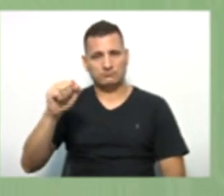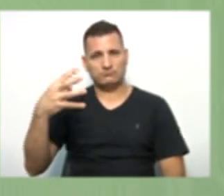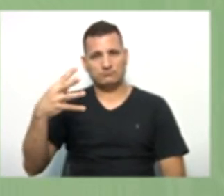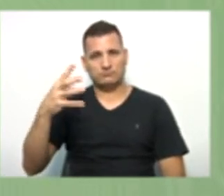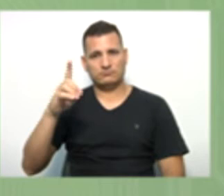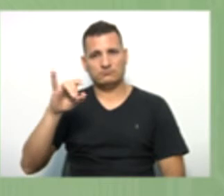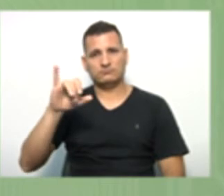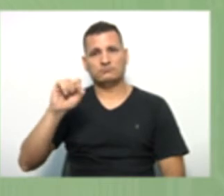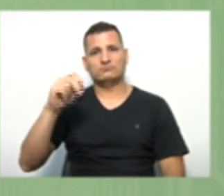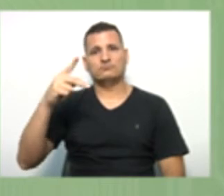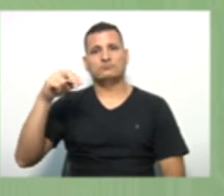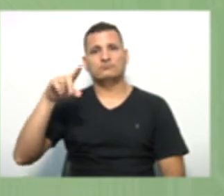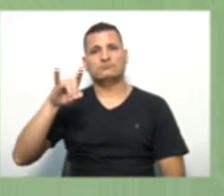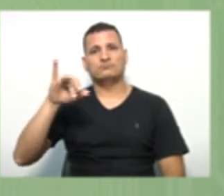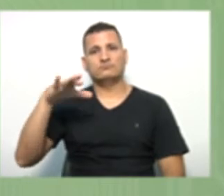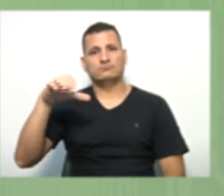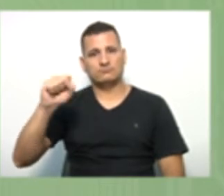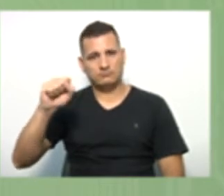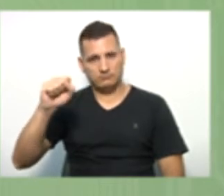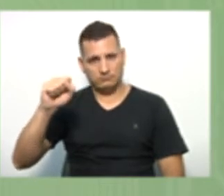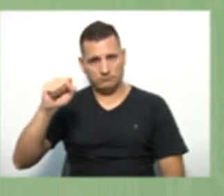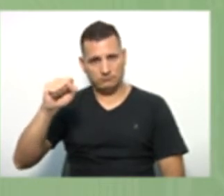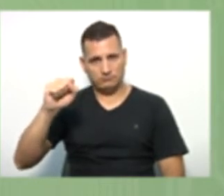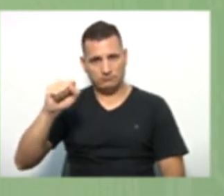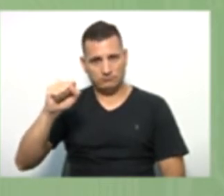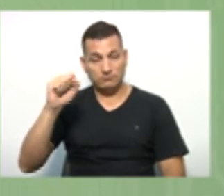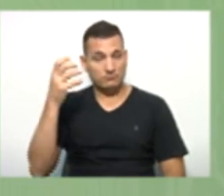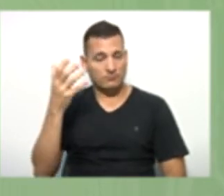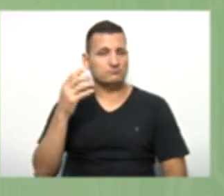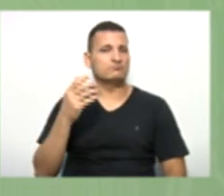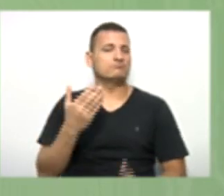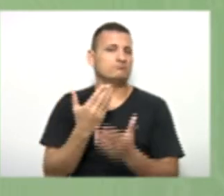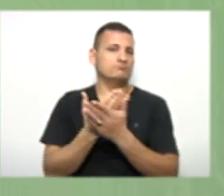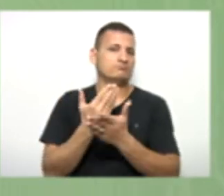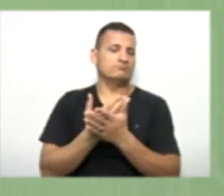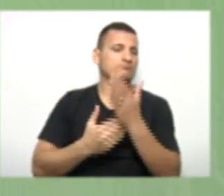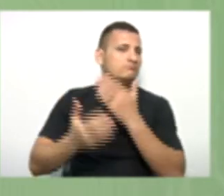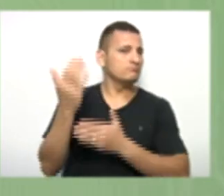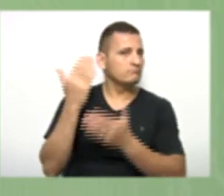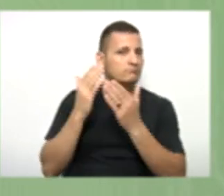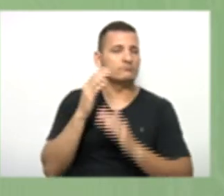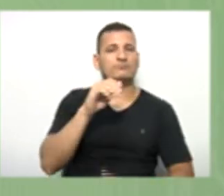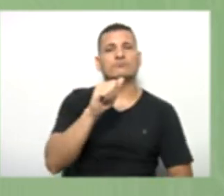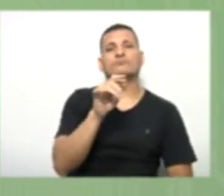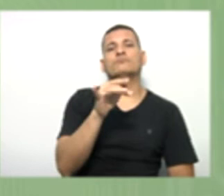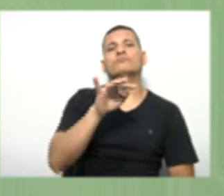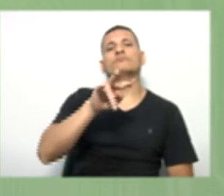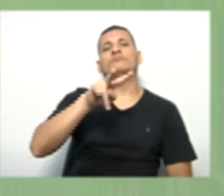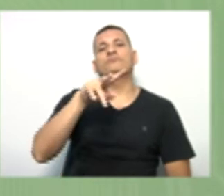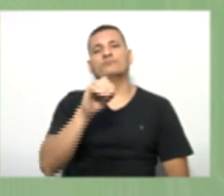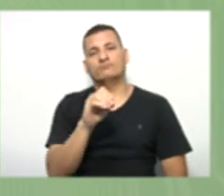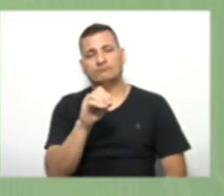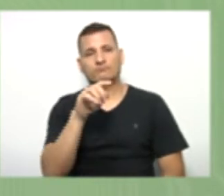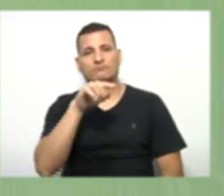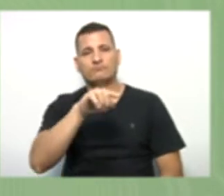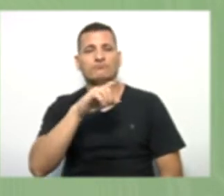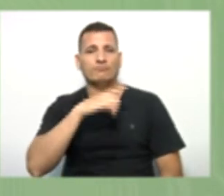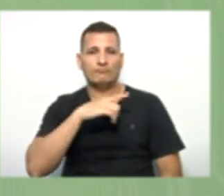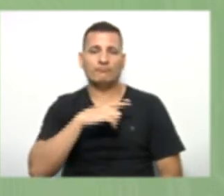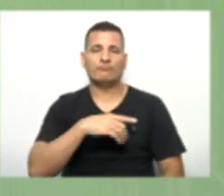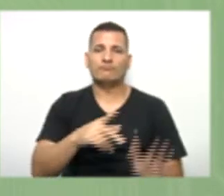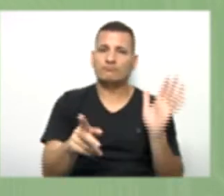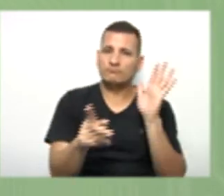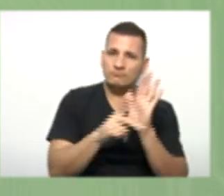e despesas. Ok. Então, nós estudamos na aula passada o que é ativo. O ativo é formado por bens